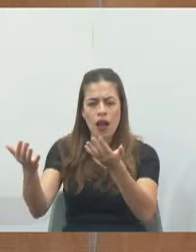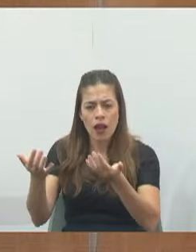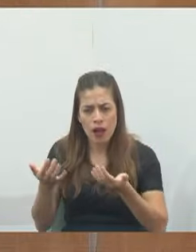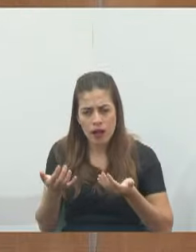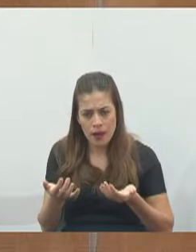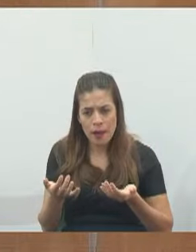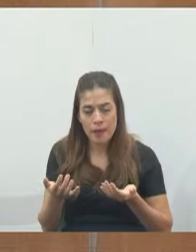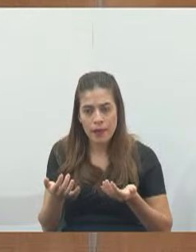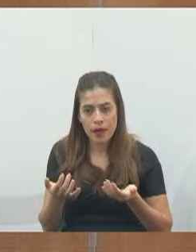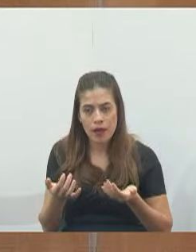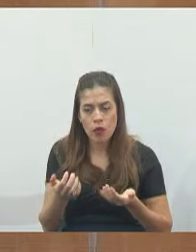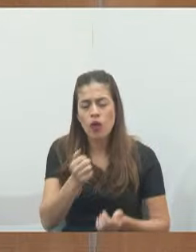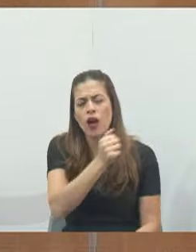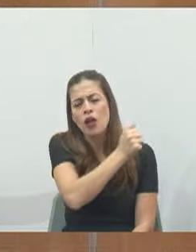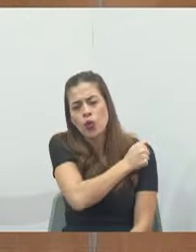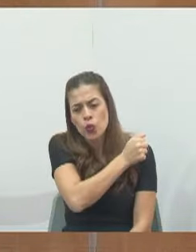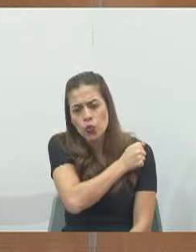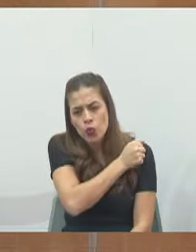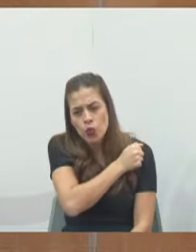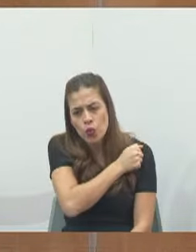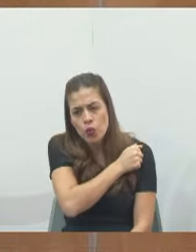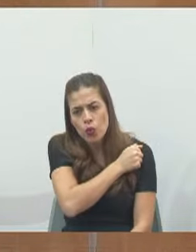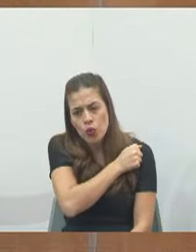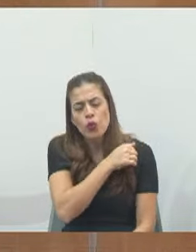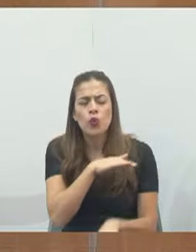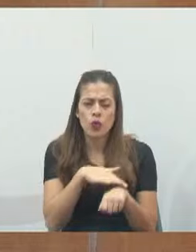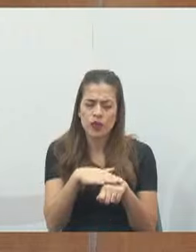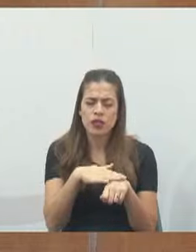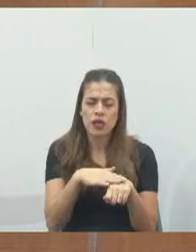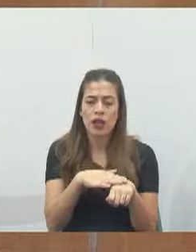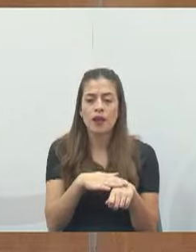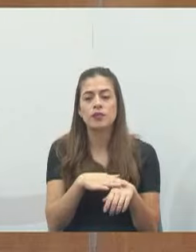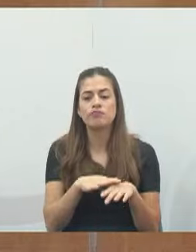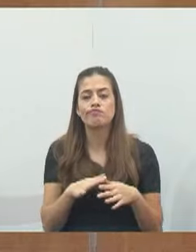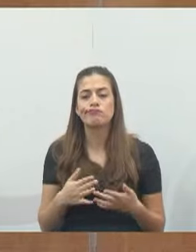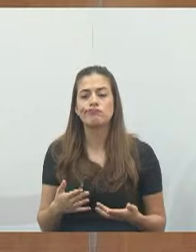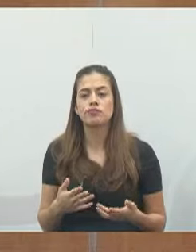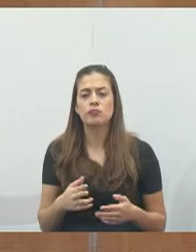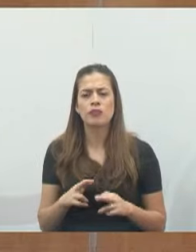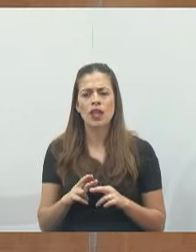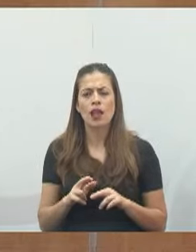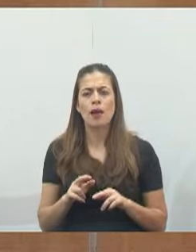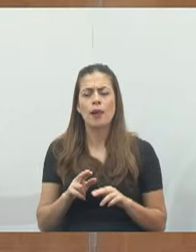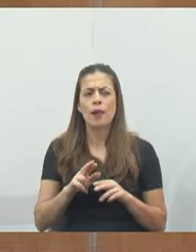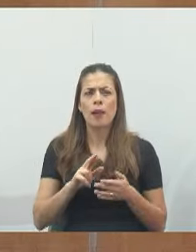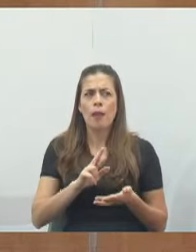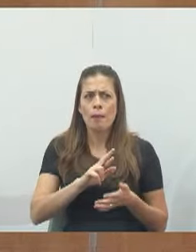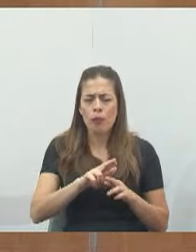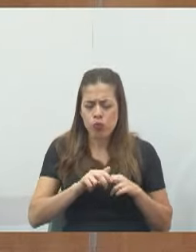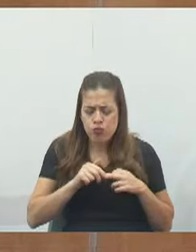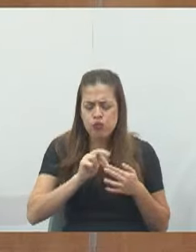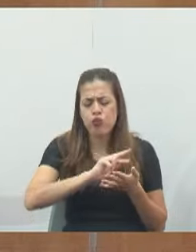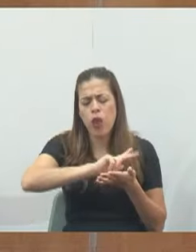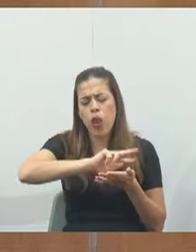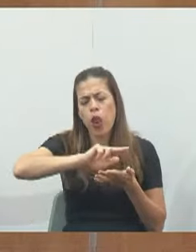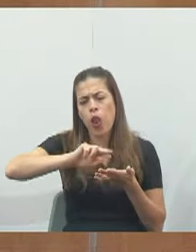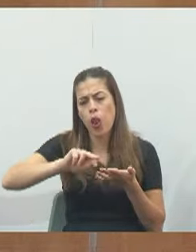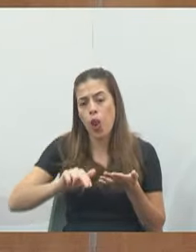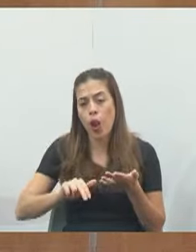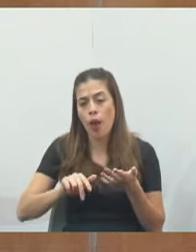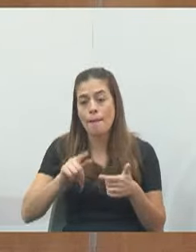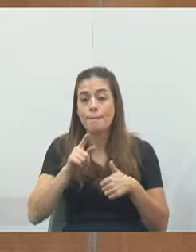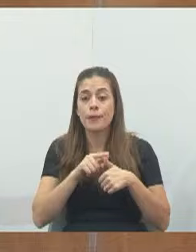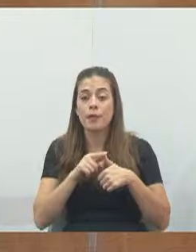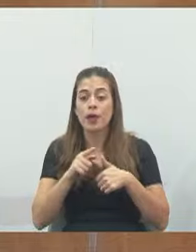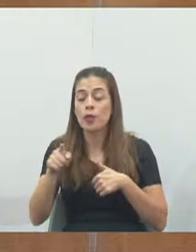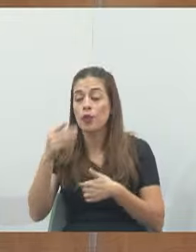receber os alunos que a gente conversava, por conta de uma série de questões, primeiro porque